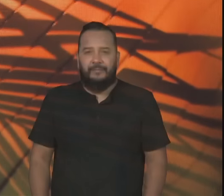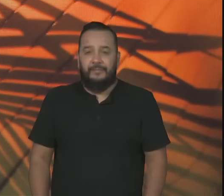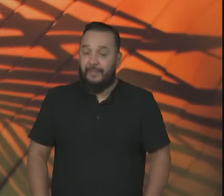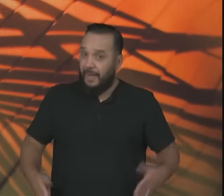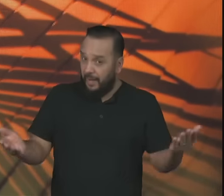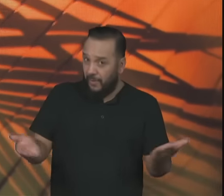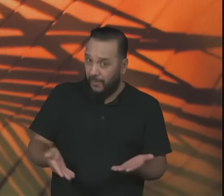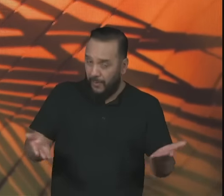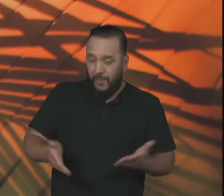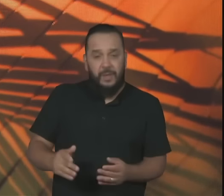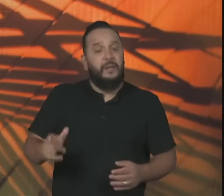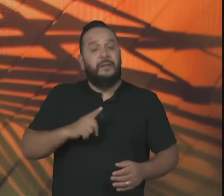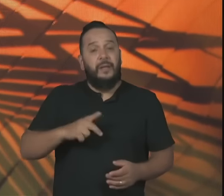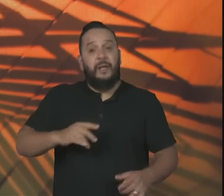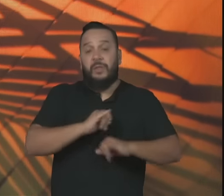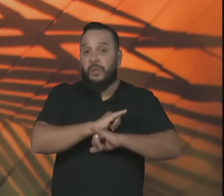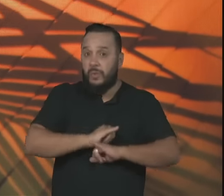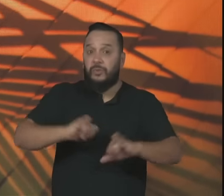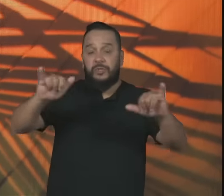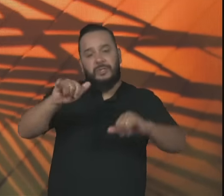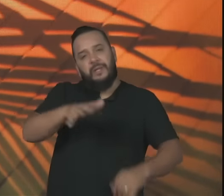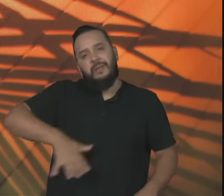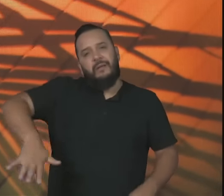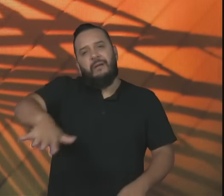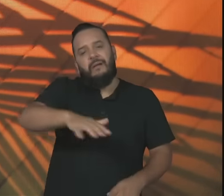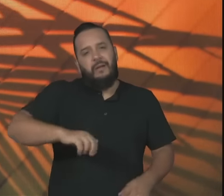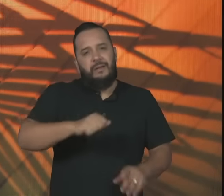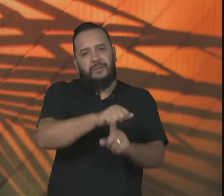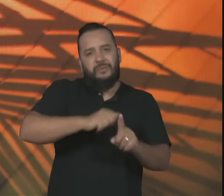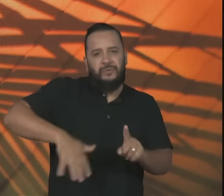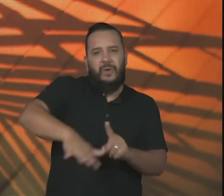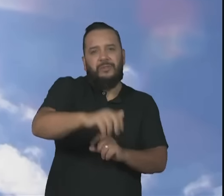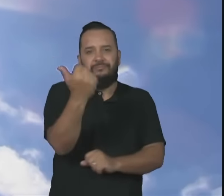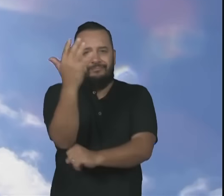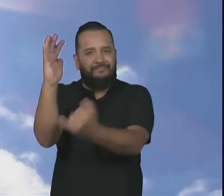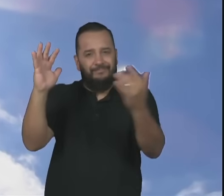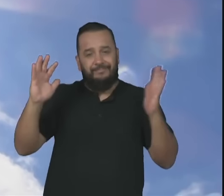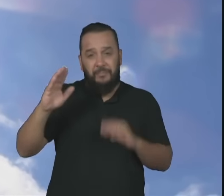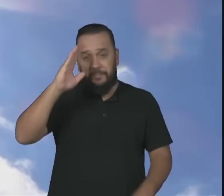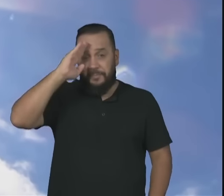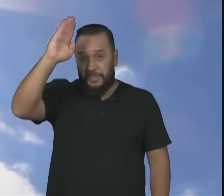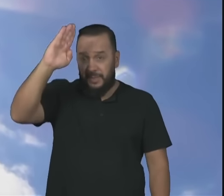Agora você fica por dentro das notícias da área socioambiental que tiveram destaque.